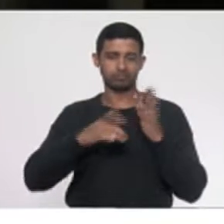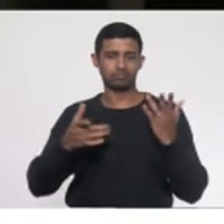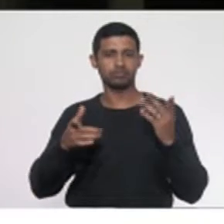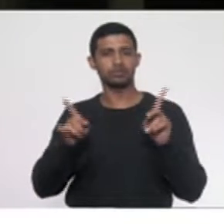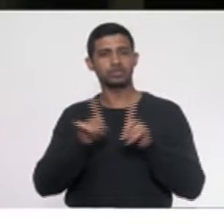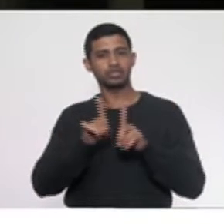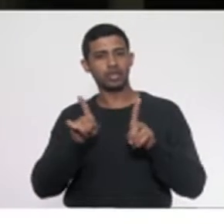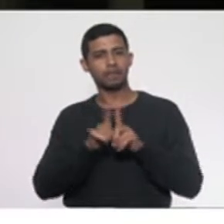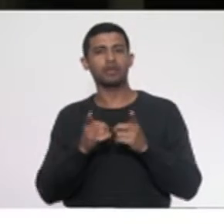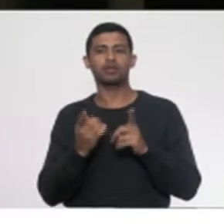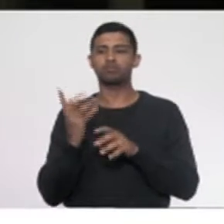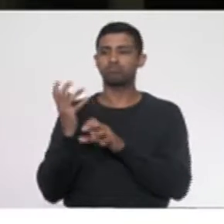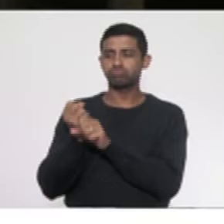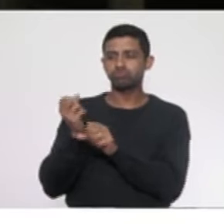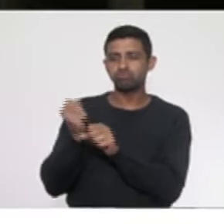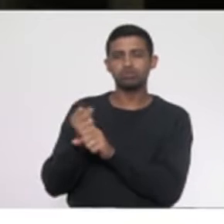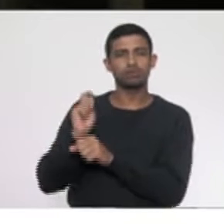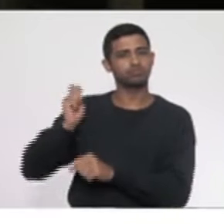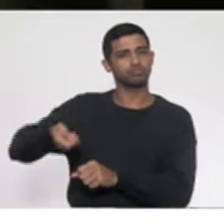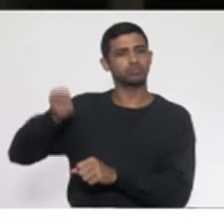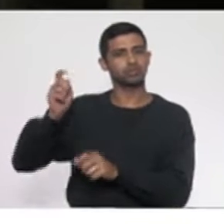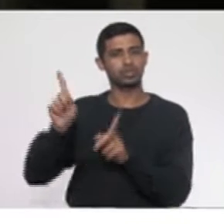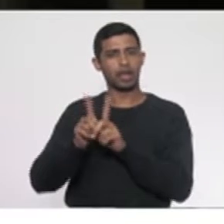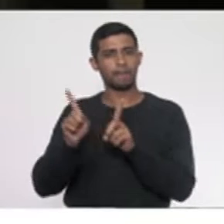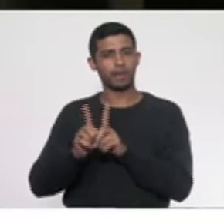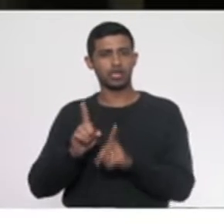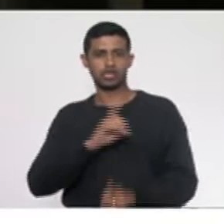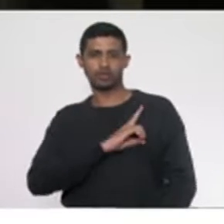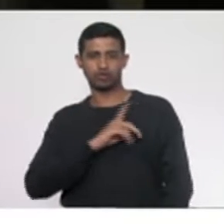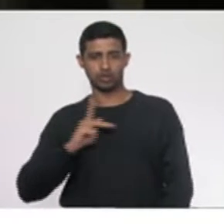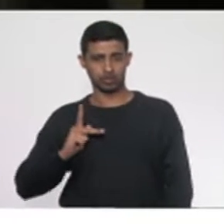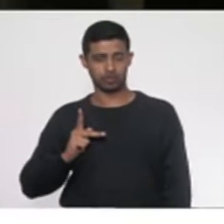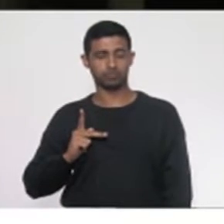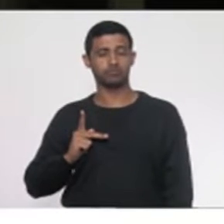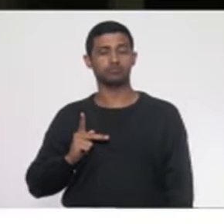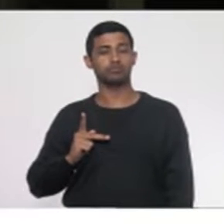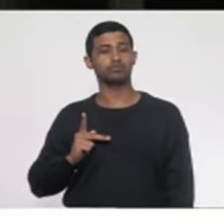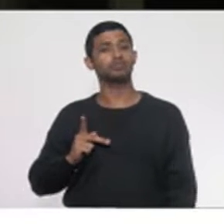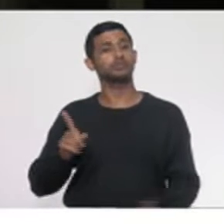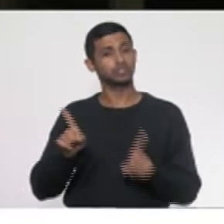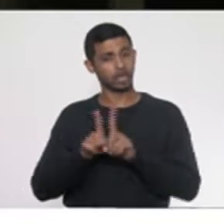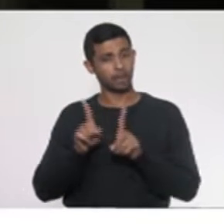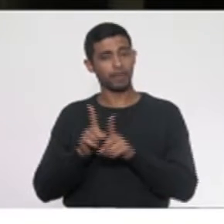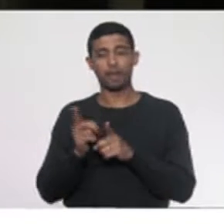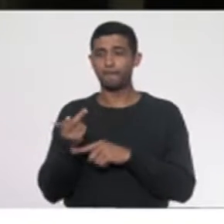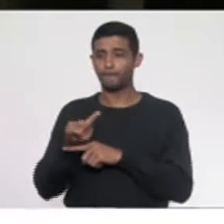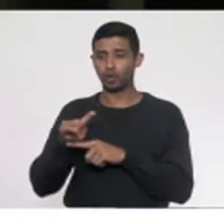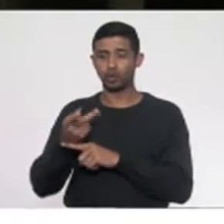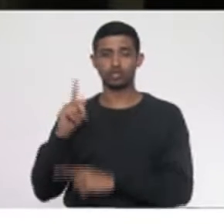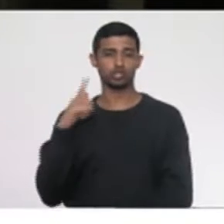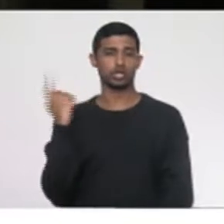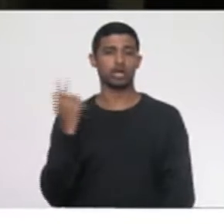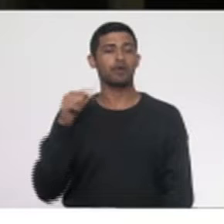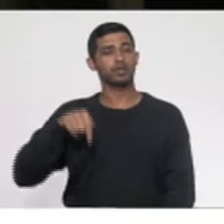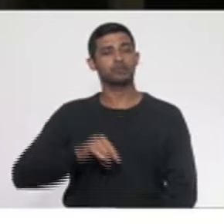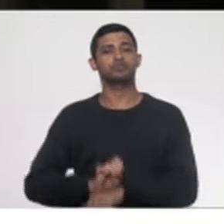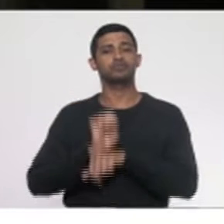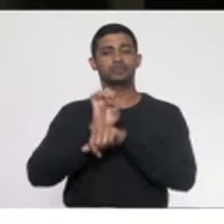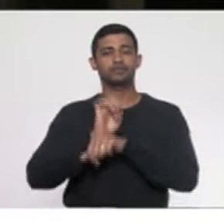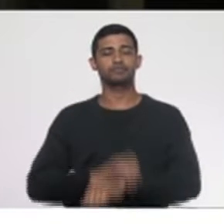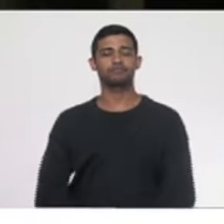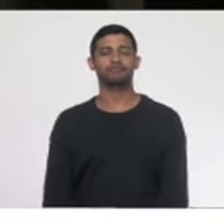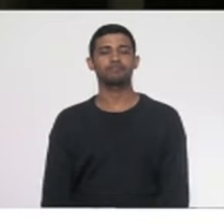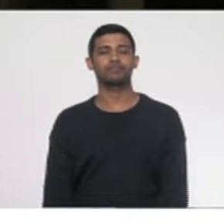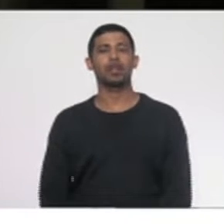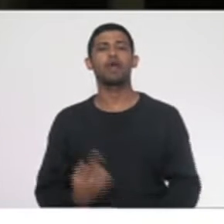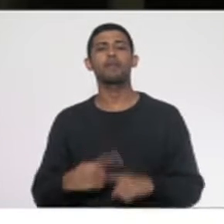de Contas, Defensoria e até a Procuradoria-Geral do Estado. Porque